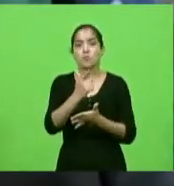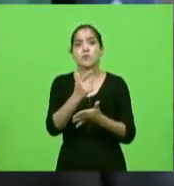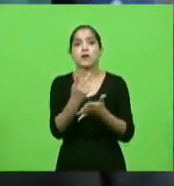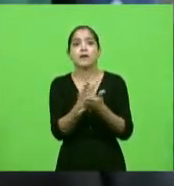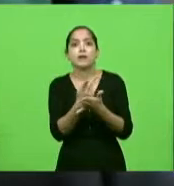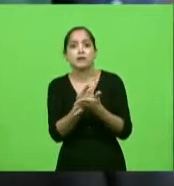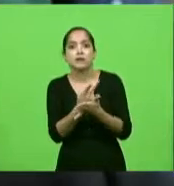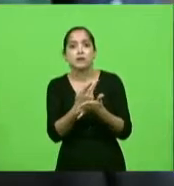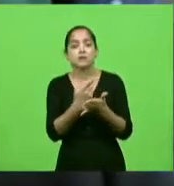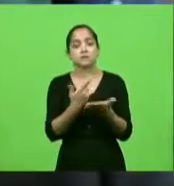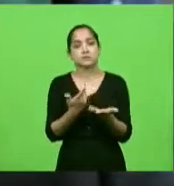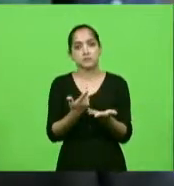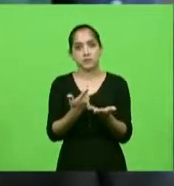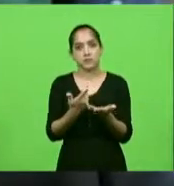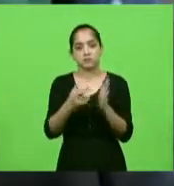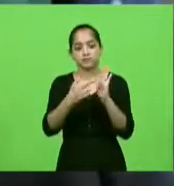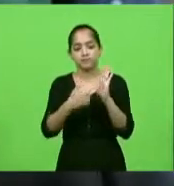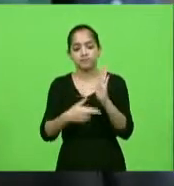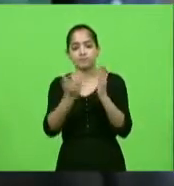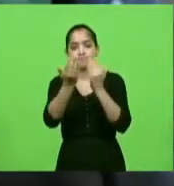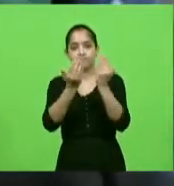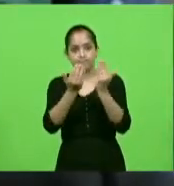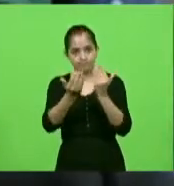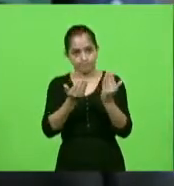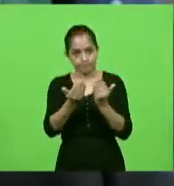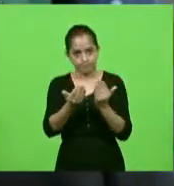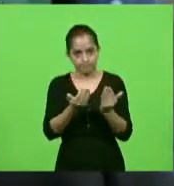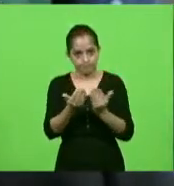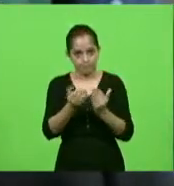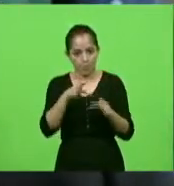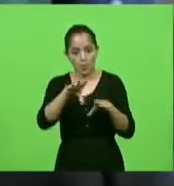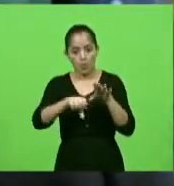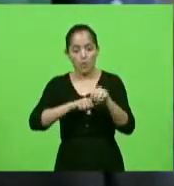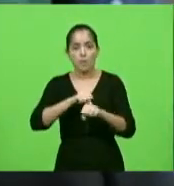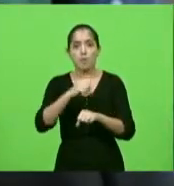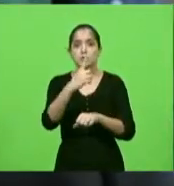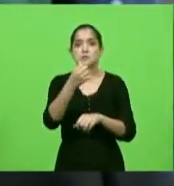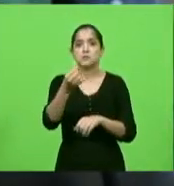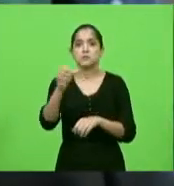respiradores, entre parênteses, relatório de análise de material apreendido de número